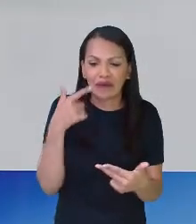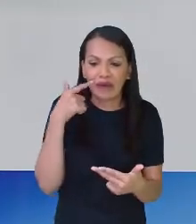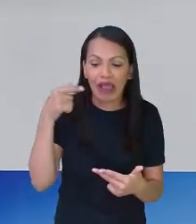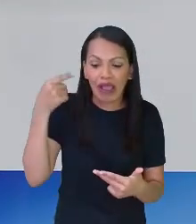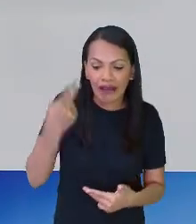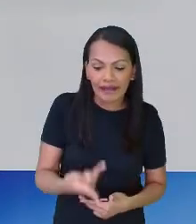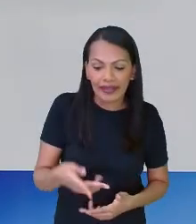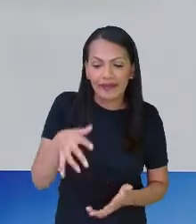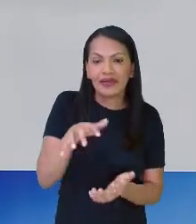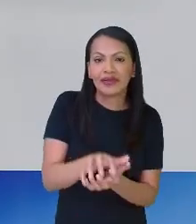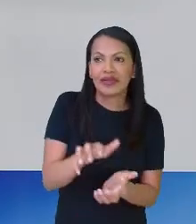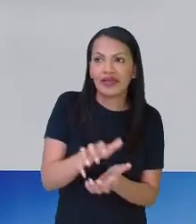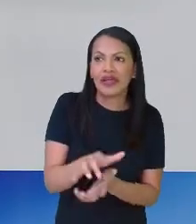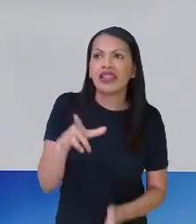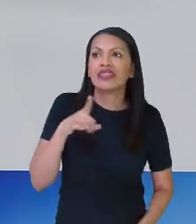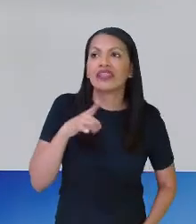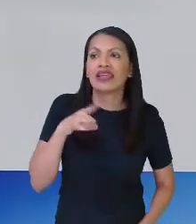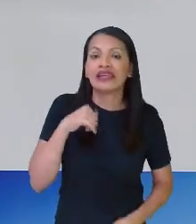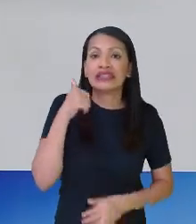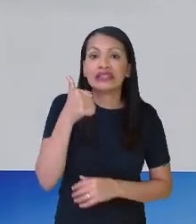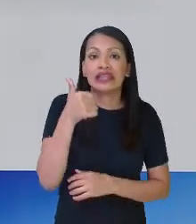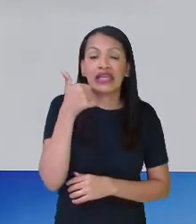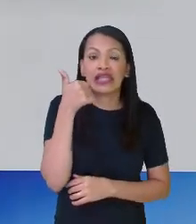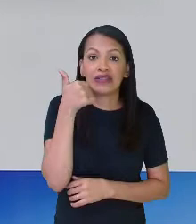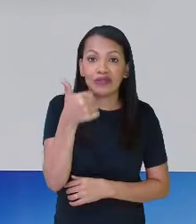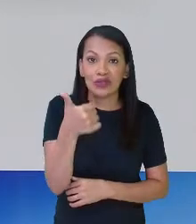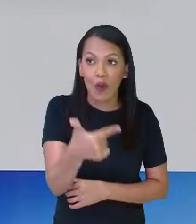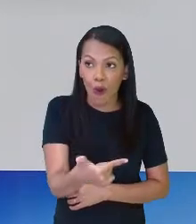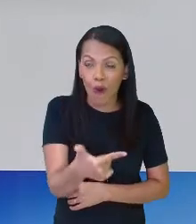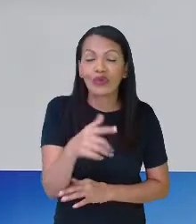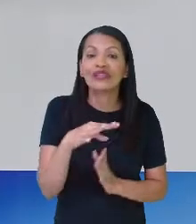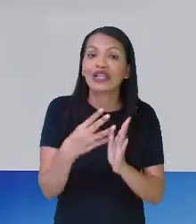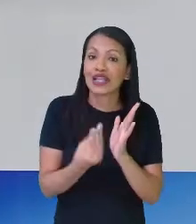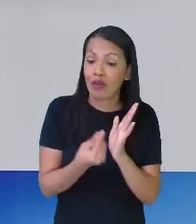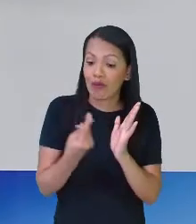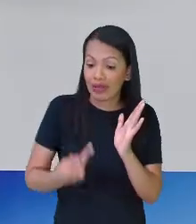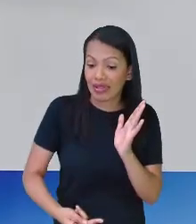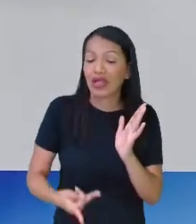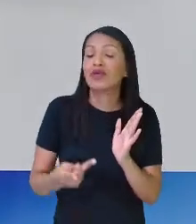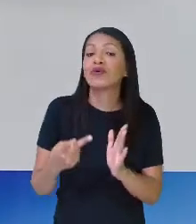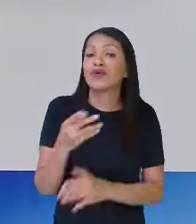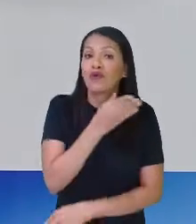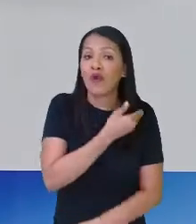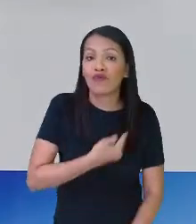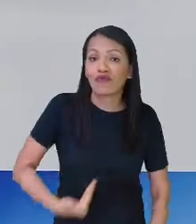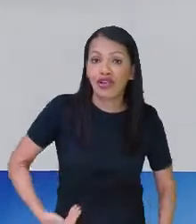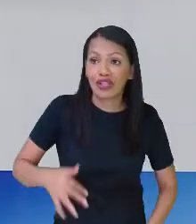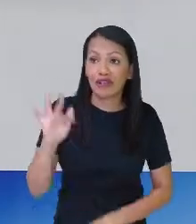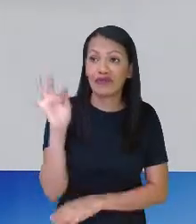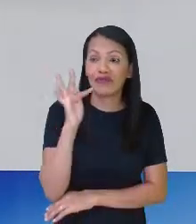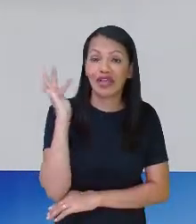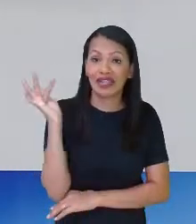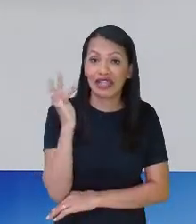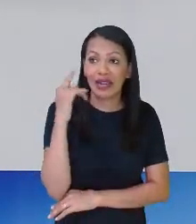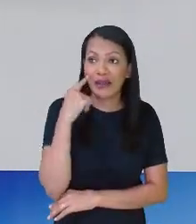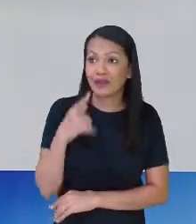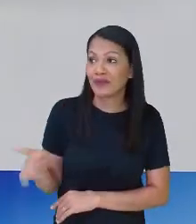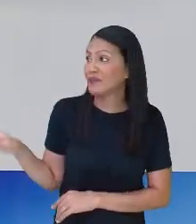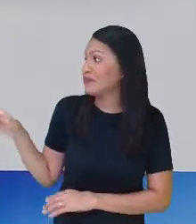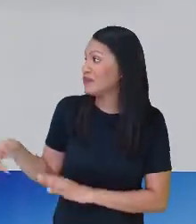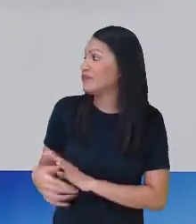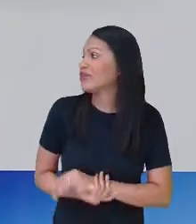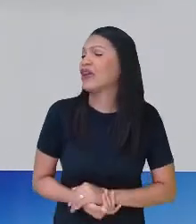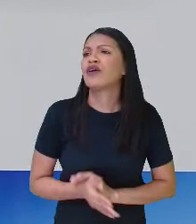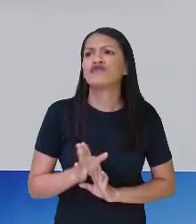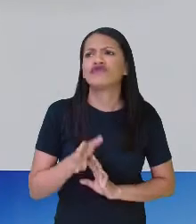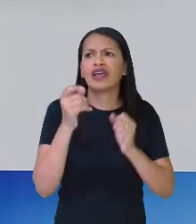em Pernambuco, existem 112 quilombos reconhecidos pelo governo federal. Tá? Eu vou passar essa parte aqui, professora Maurícia,